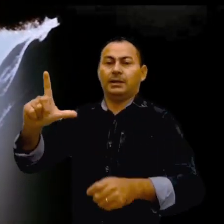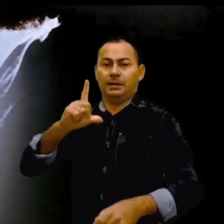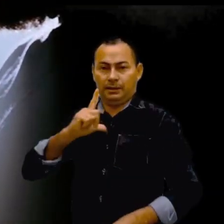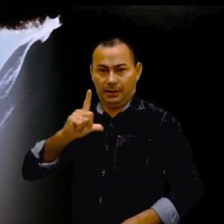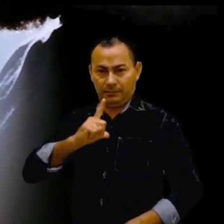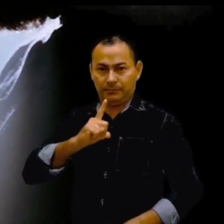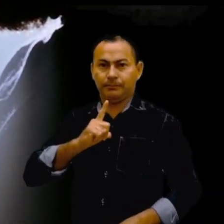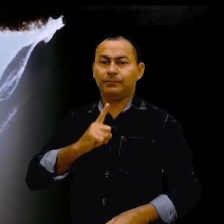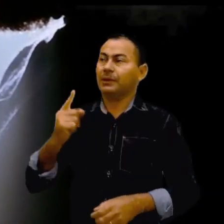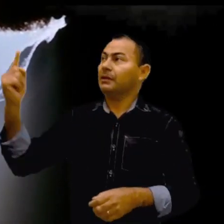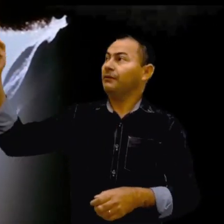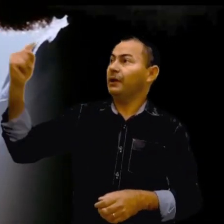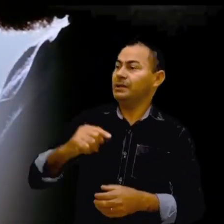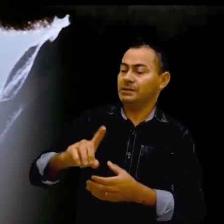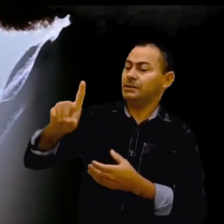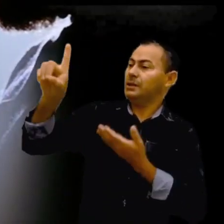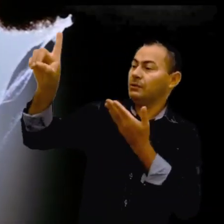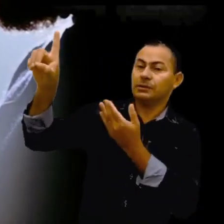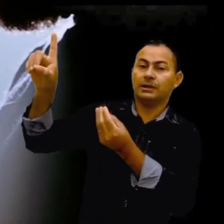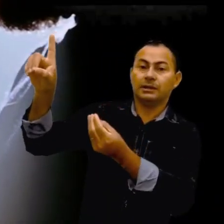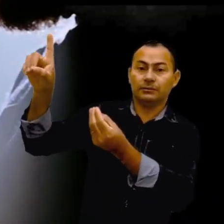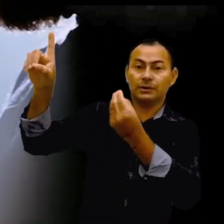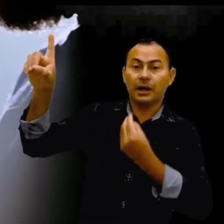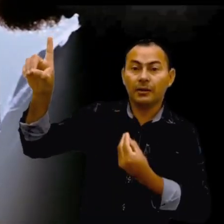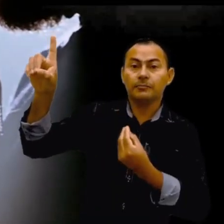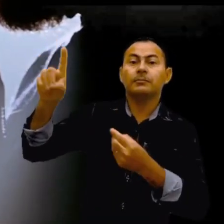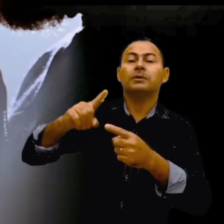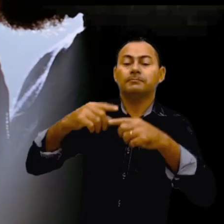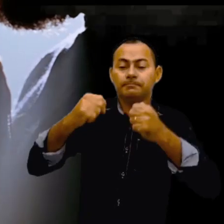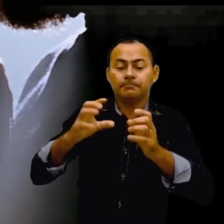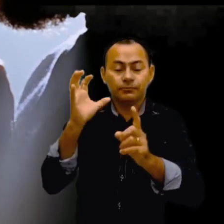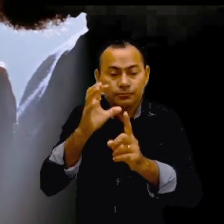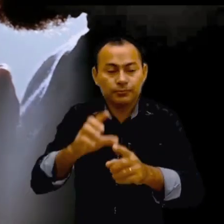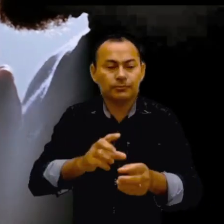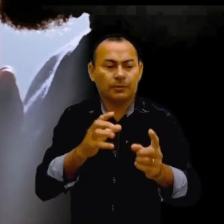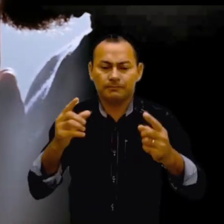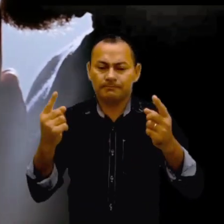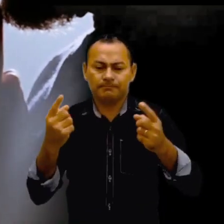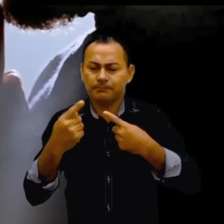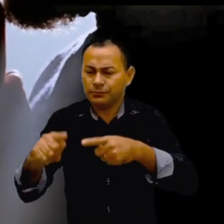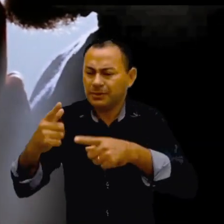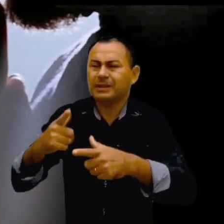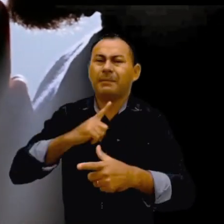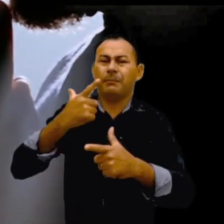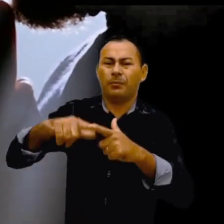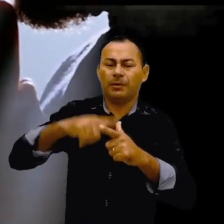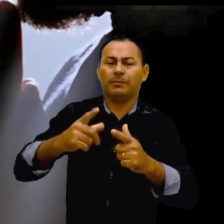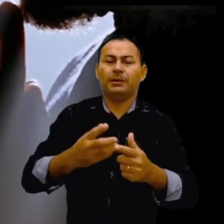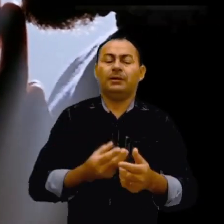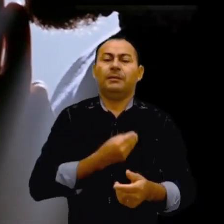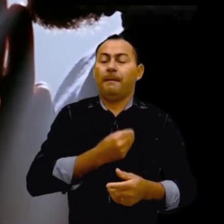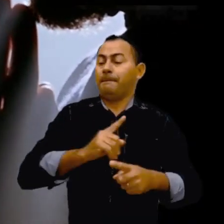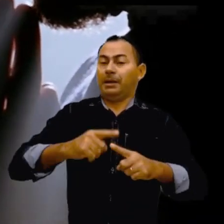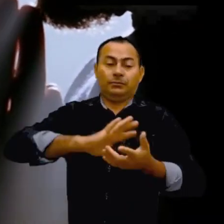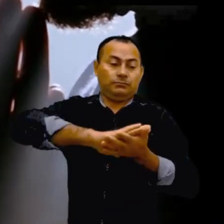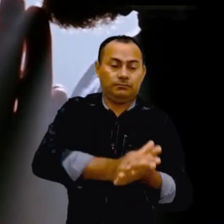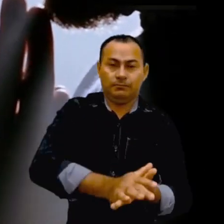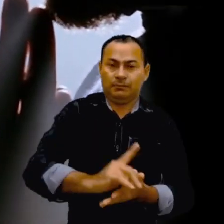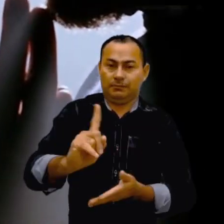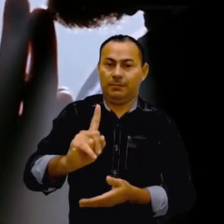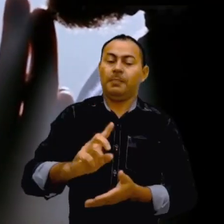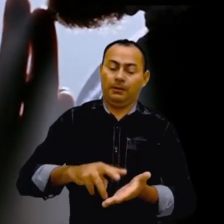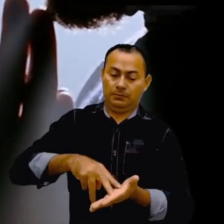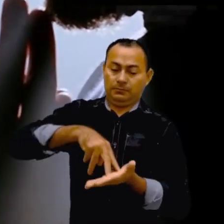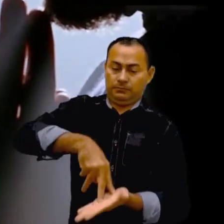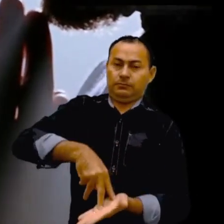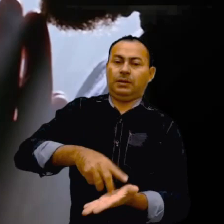que temos vem de Deus. Por isso somos pressionados de todos os lados por problemas, mas não destruídos.